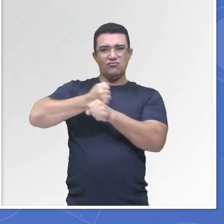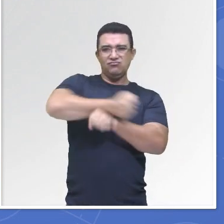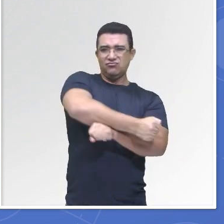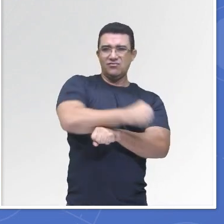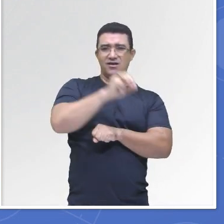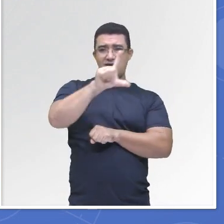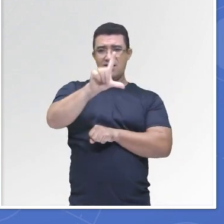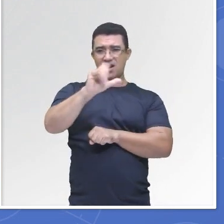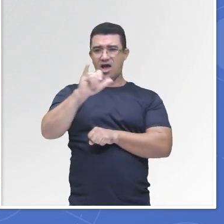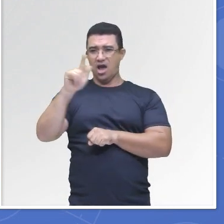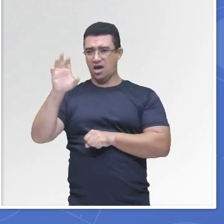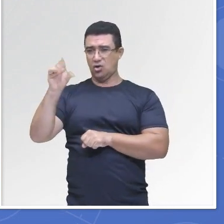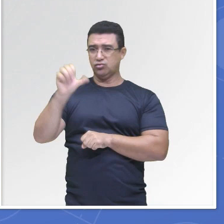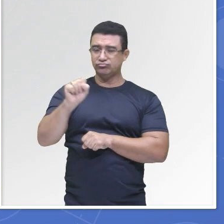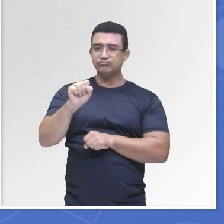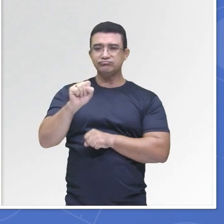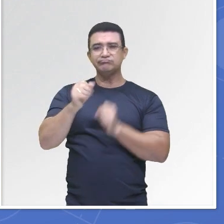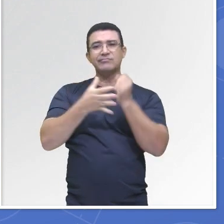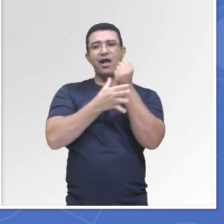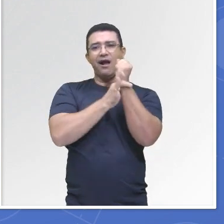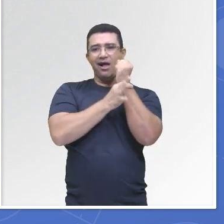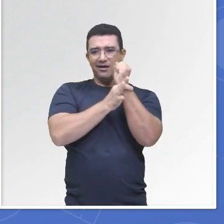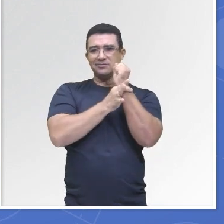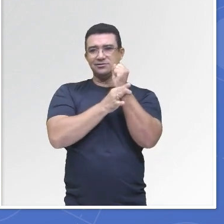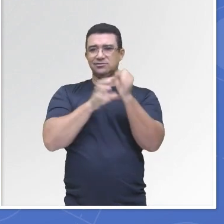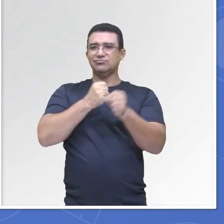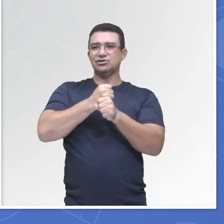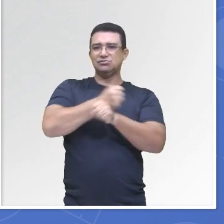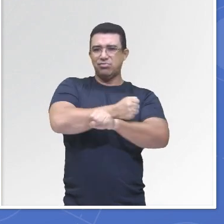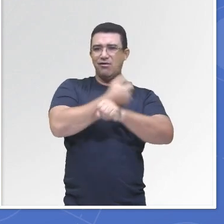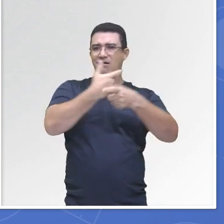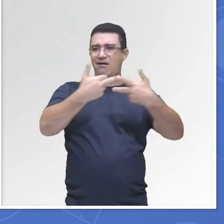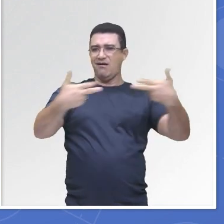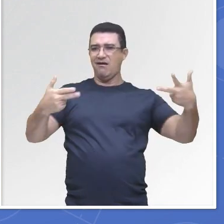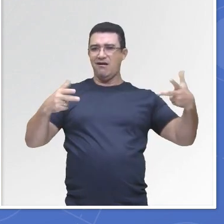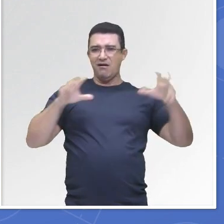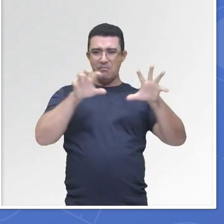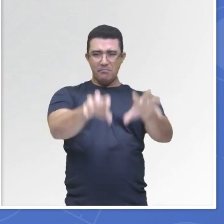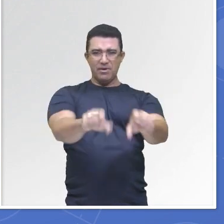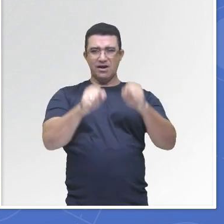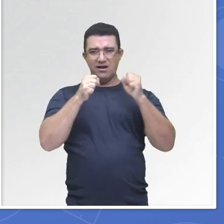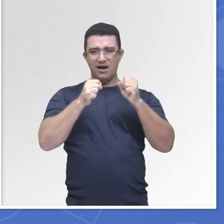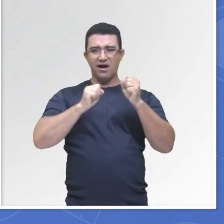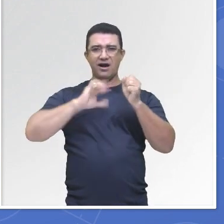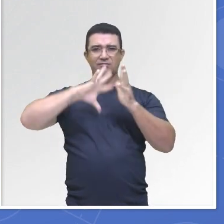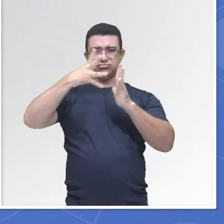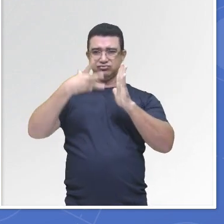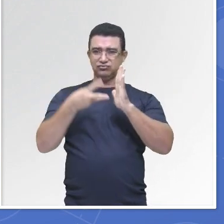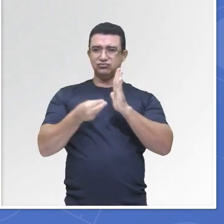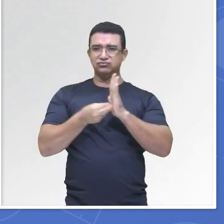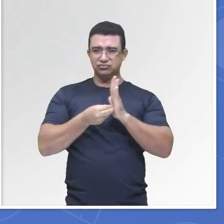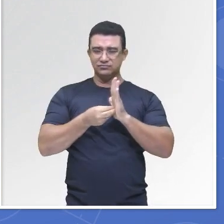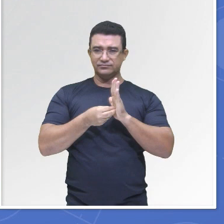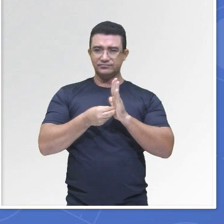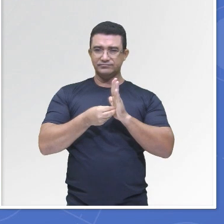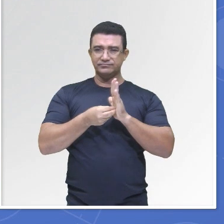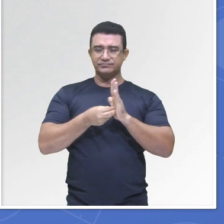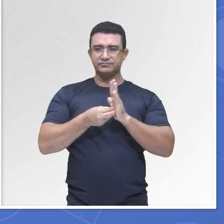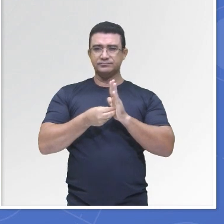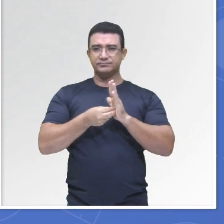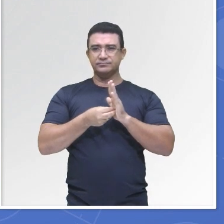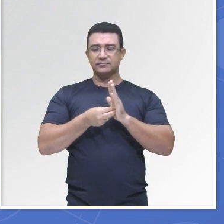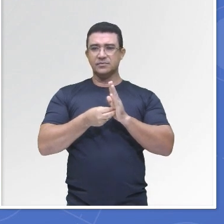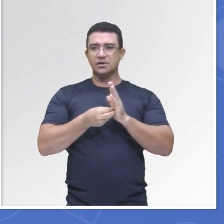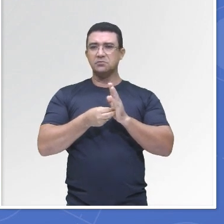que garantiram aí a exploração e a posse do território que hoje forma a Amazônia, fazendo com